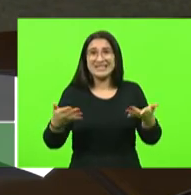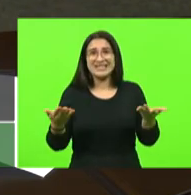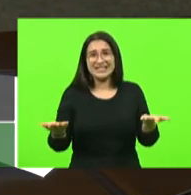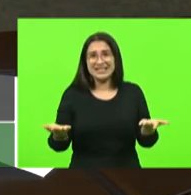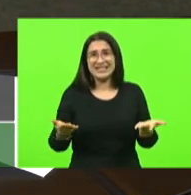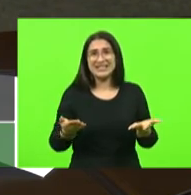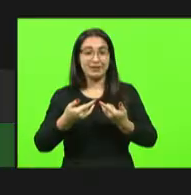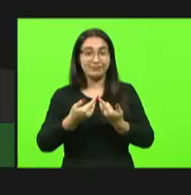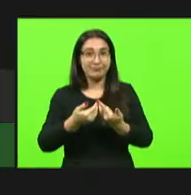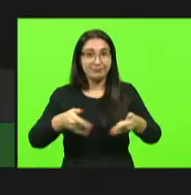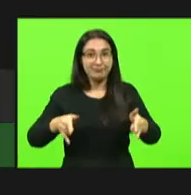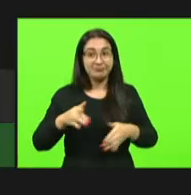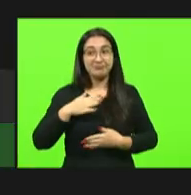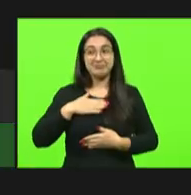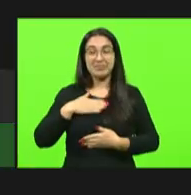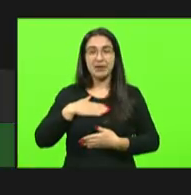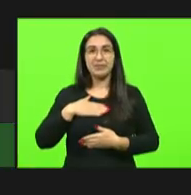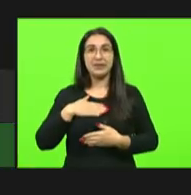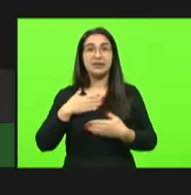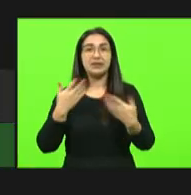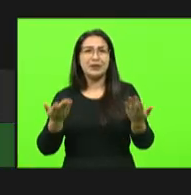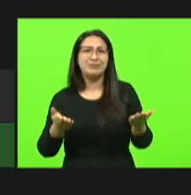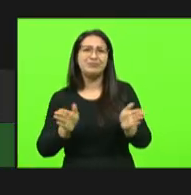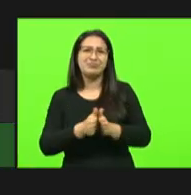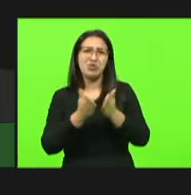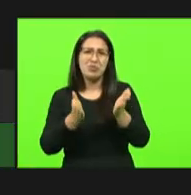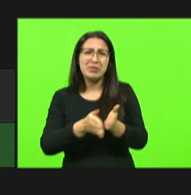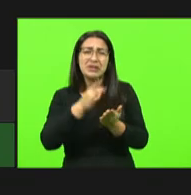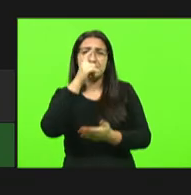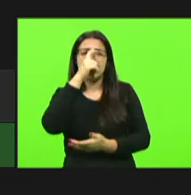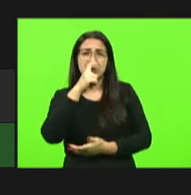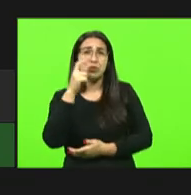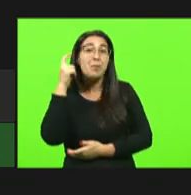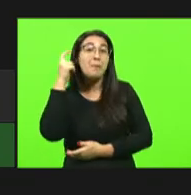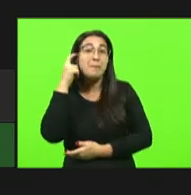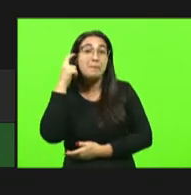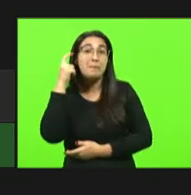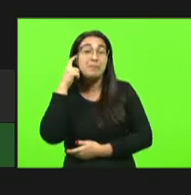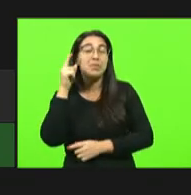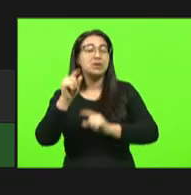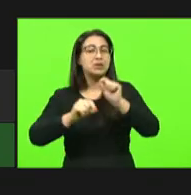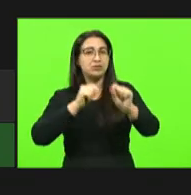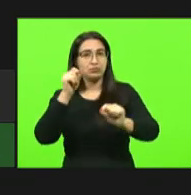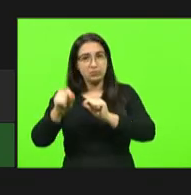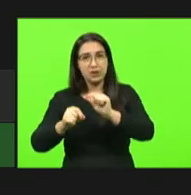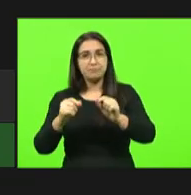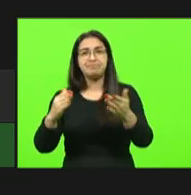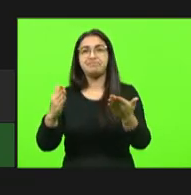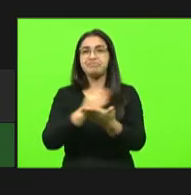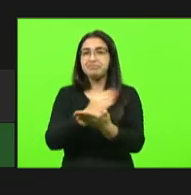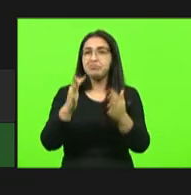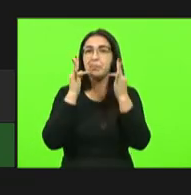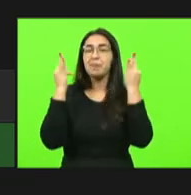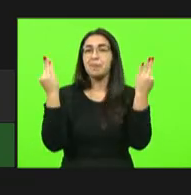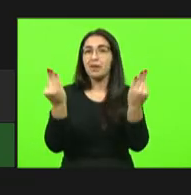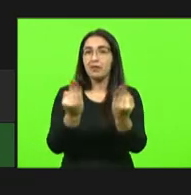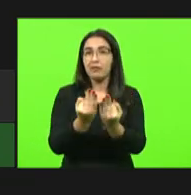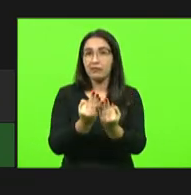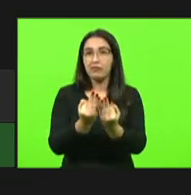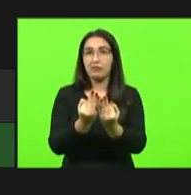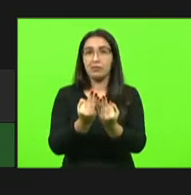banheiro em casa. Quando a gente fala em pobreza menstrual, a gente tem que pensar muito nisso também, de que algumas famílias, eu atendo famílias que